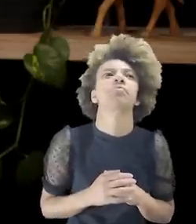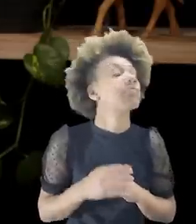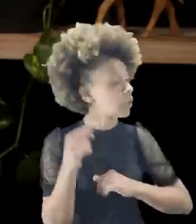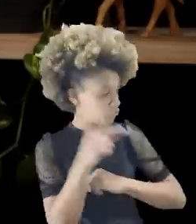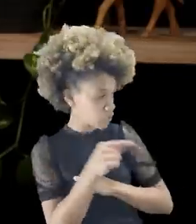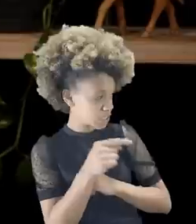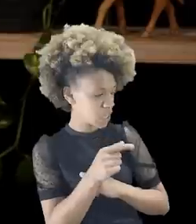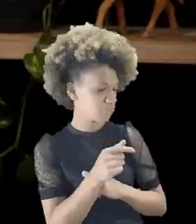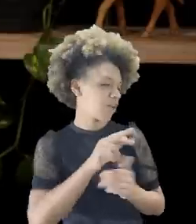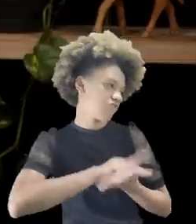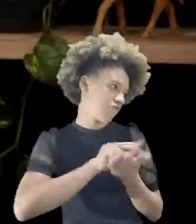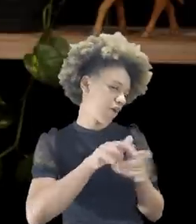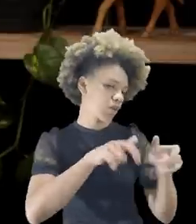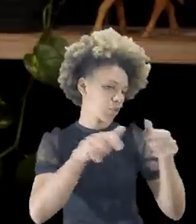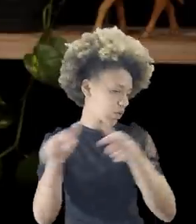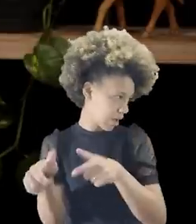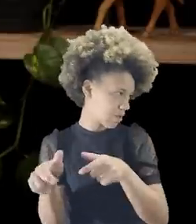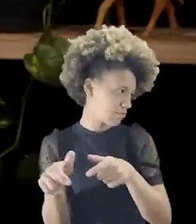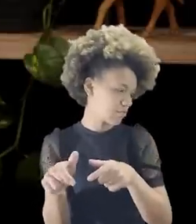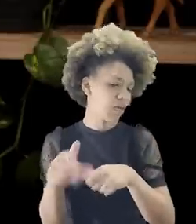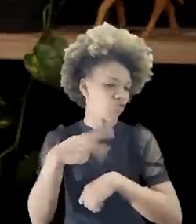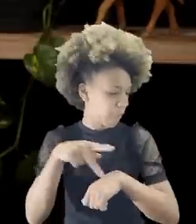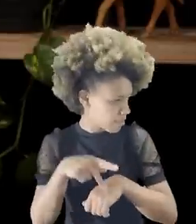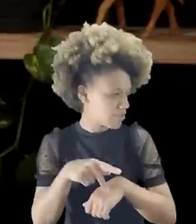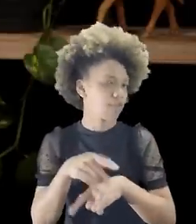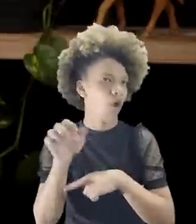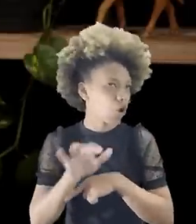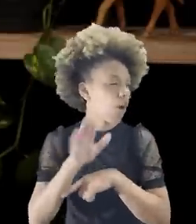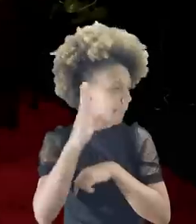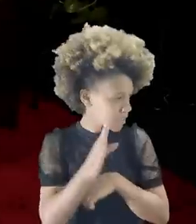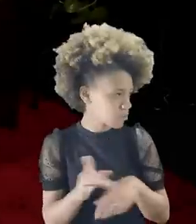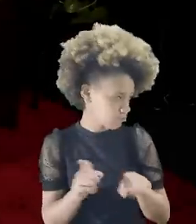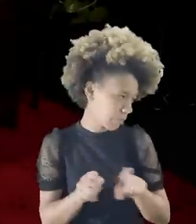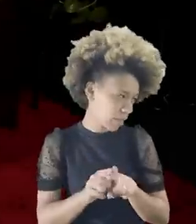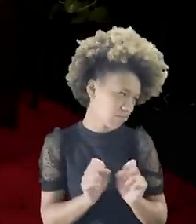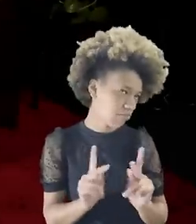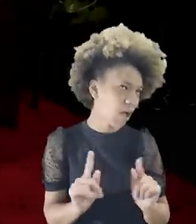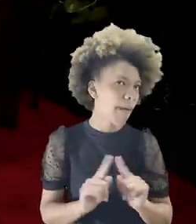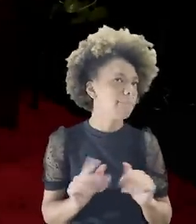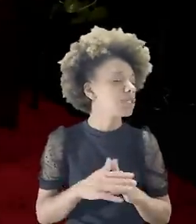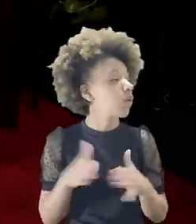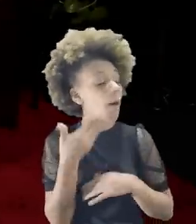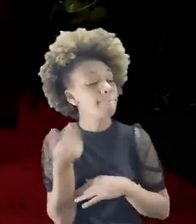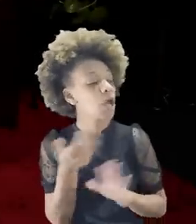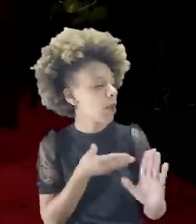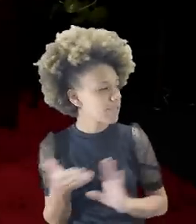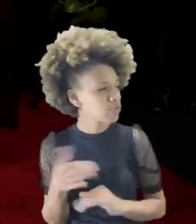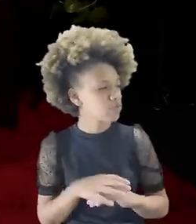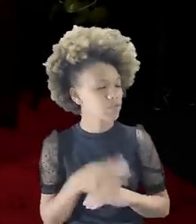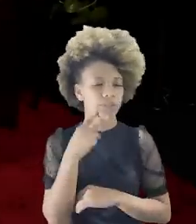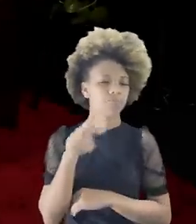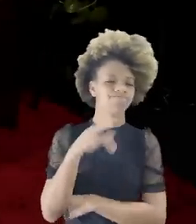você jogou em vários lugares né além do Brasil jogou na Europa e tal Qual foi o seu melhor momento